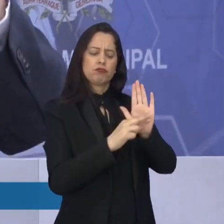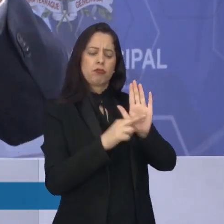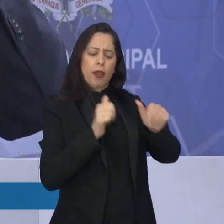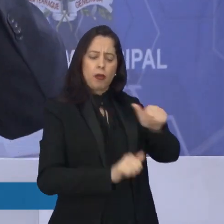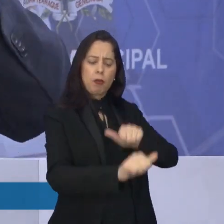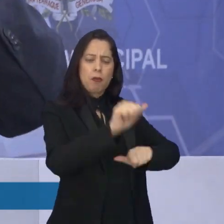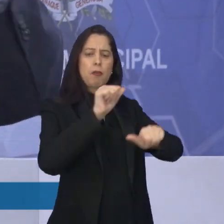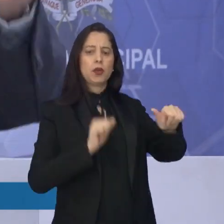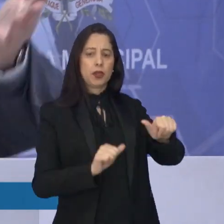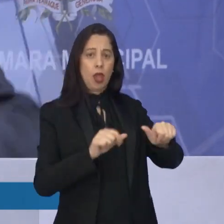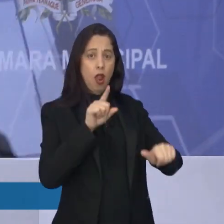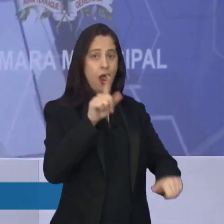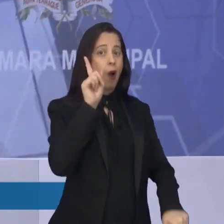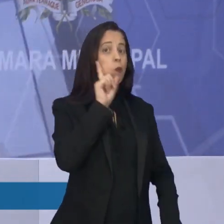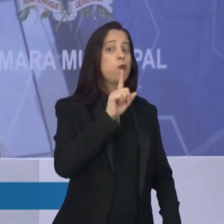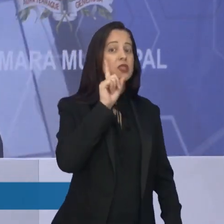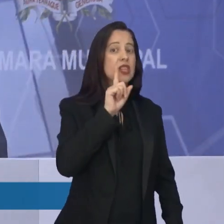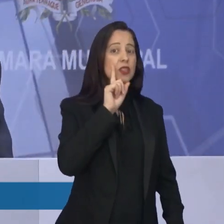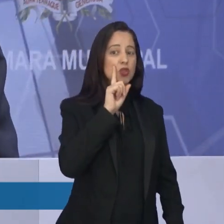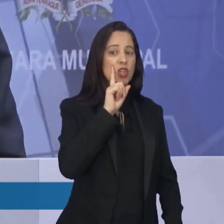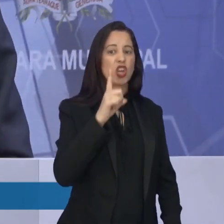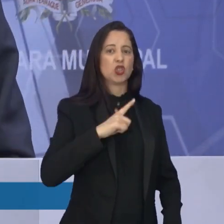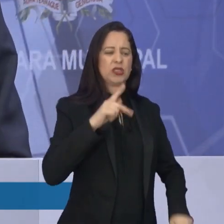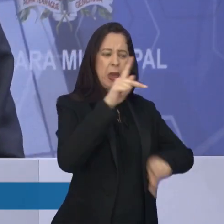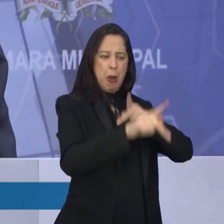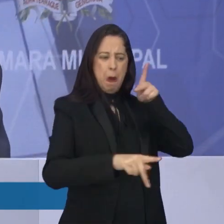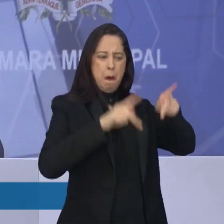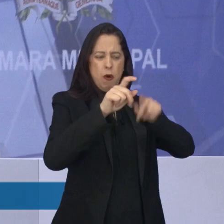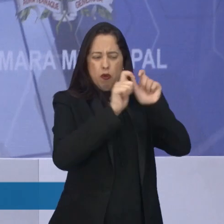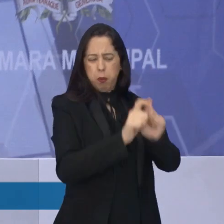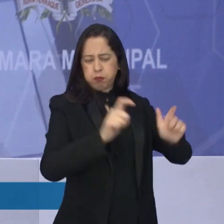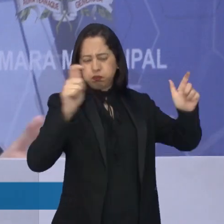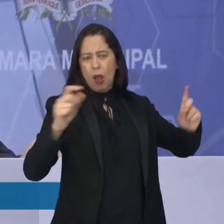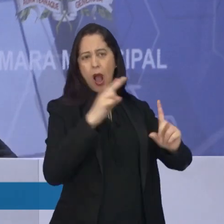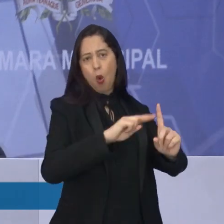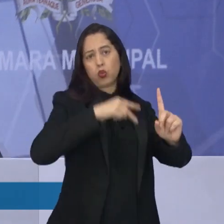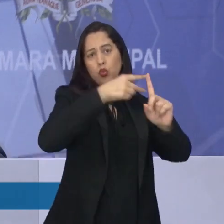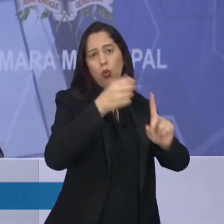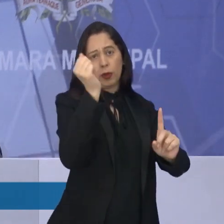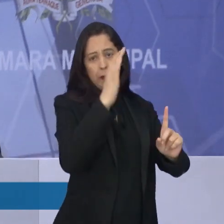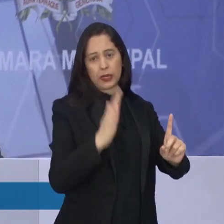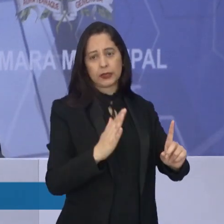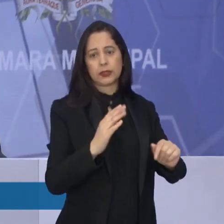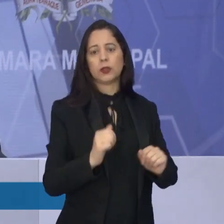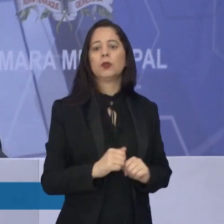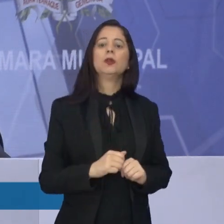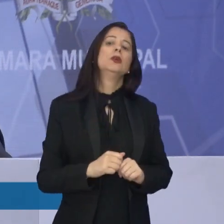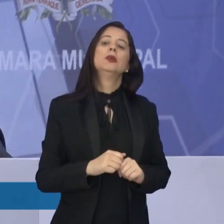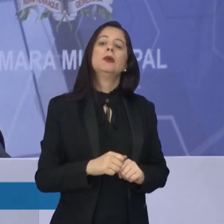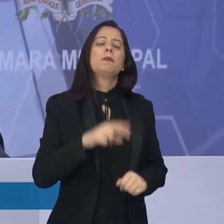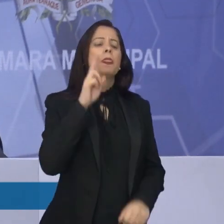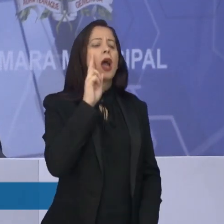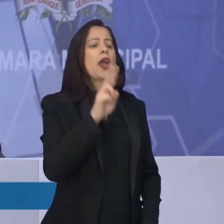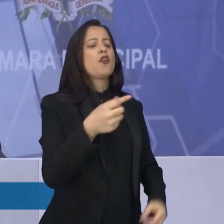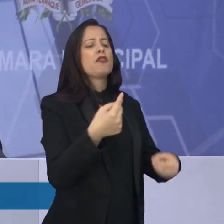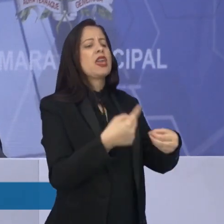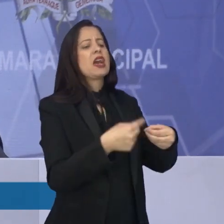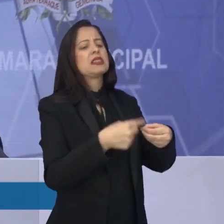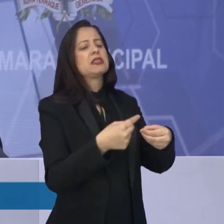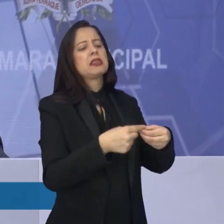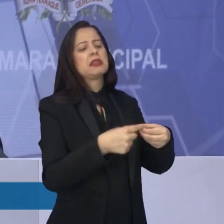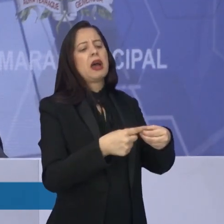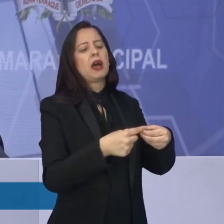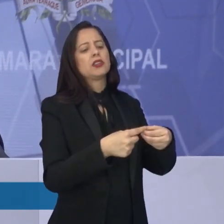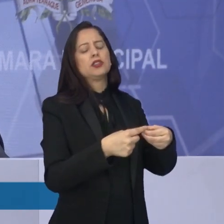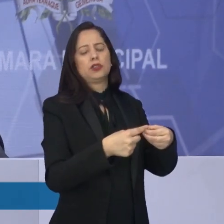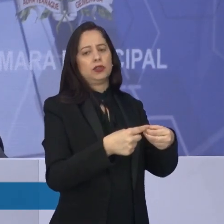anteriormente, os Estados Unidos têm uma população ainda maior do que a do Brasil. Então, eu simplesmente peguei a 30ª maior cidade, que é o que São